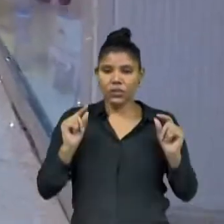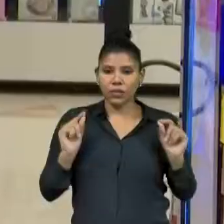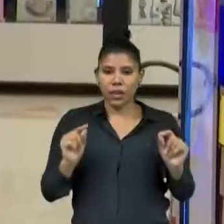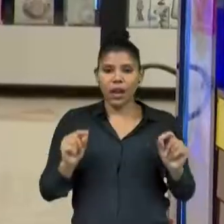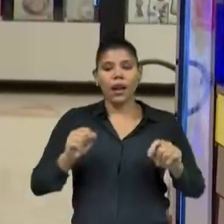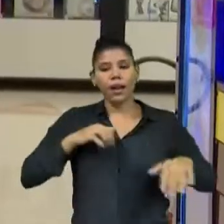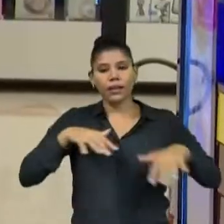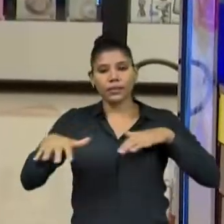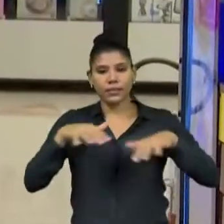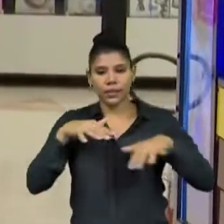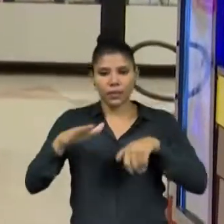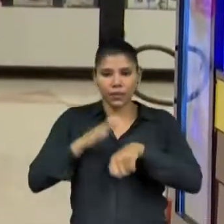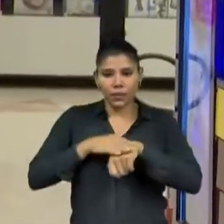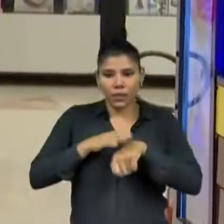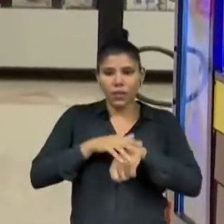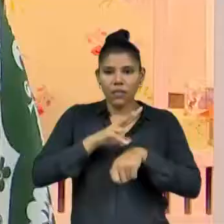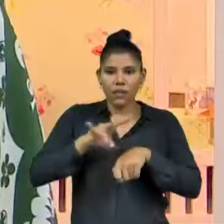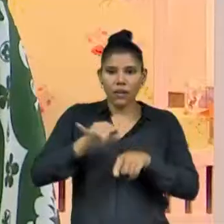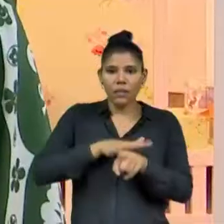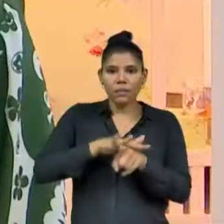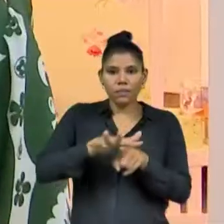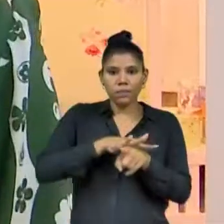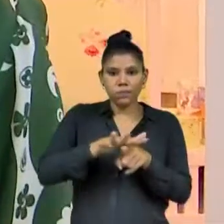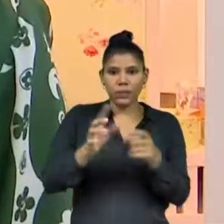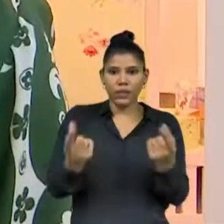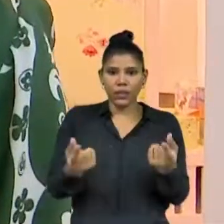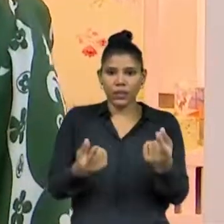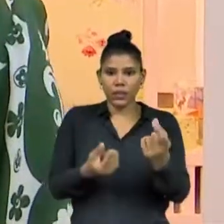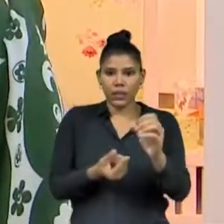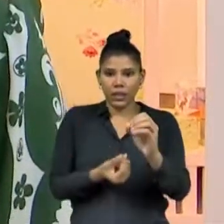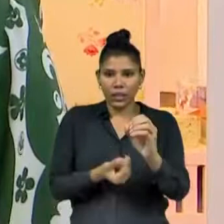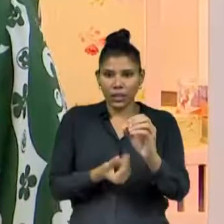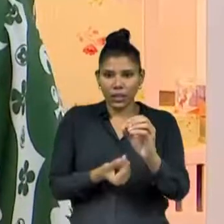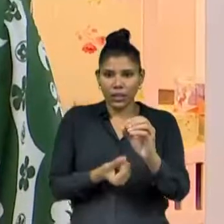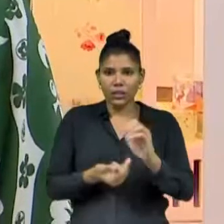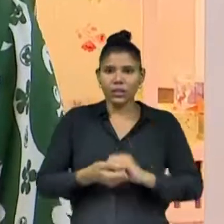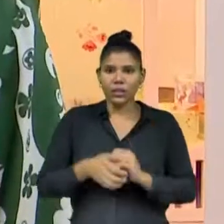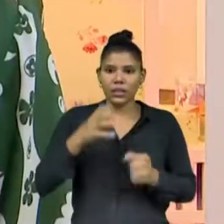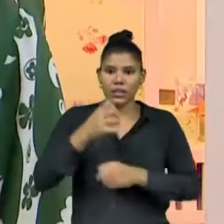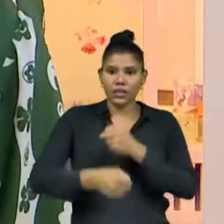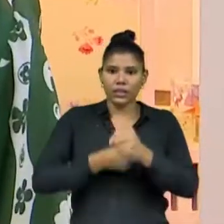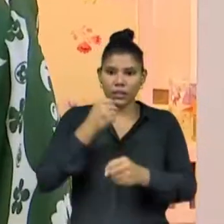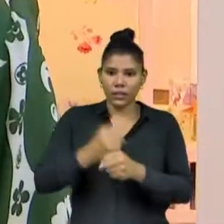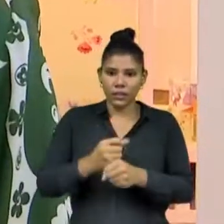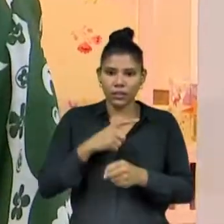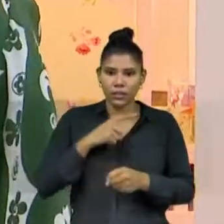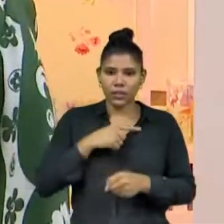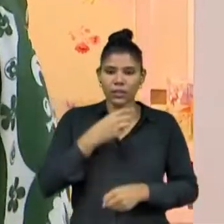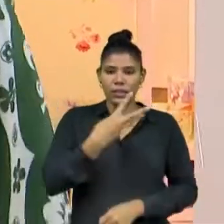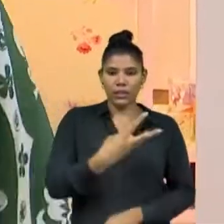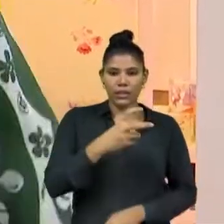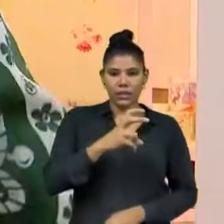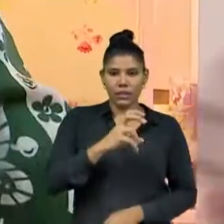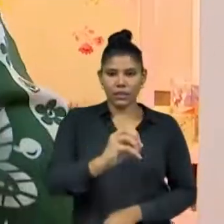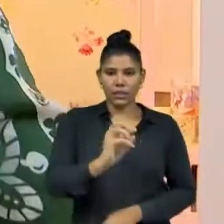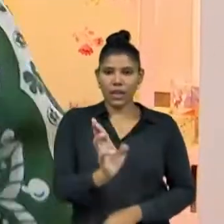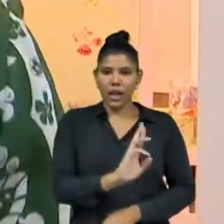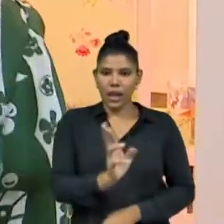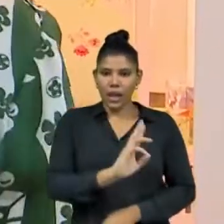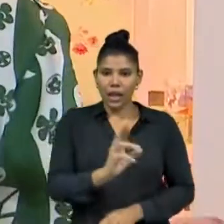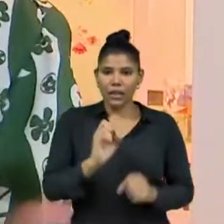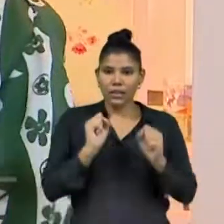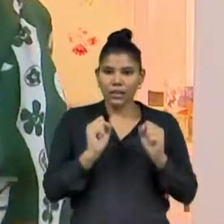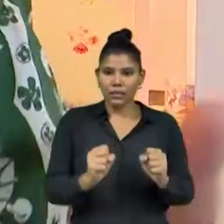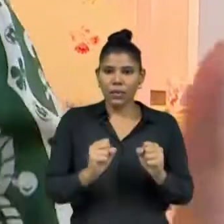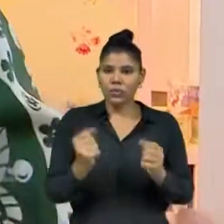eles vão atrair muitos clientes. Esse ano a gente traz uma promoção, a cada R$ 350 em compras, você pode comprar R$ 100 em uma